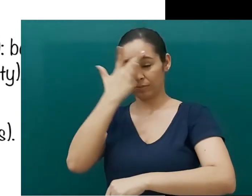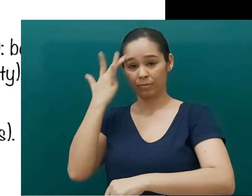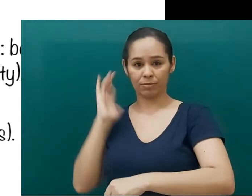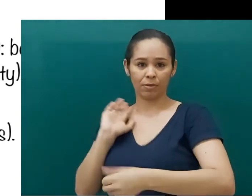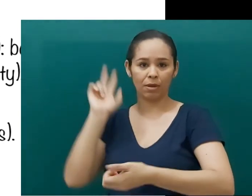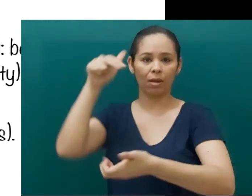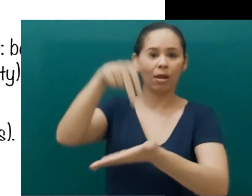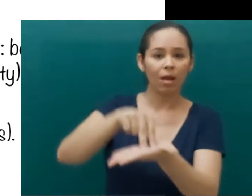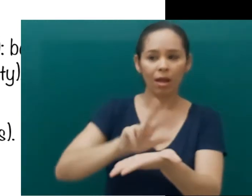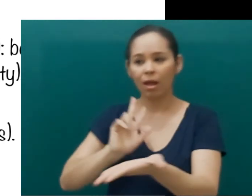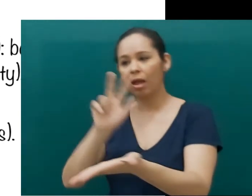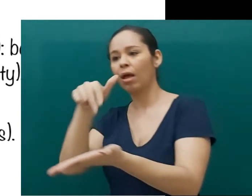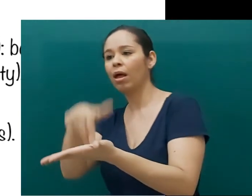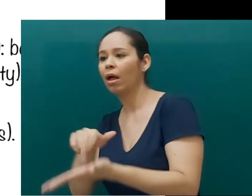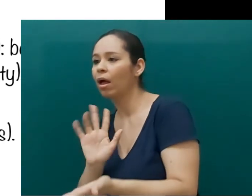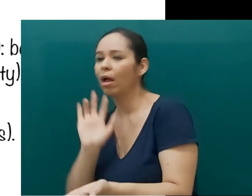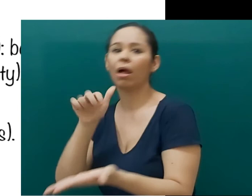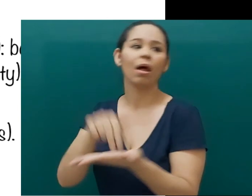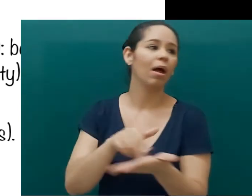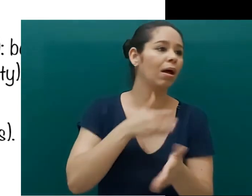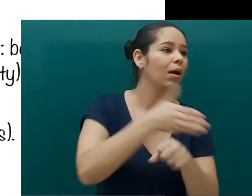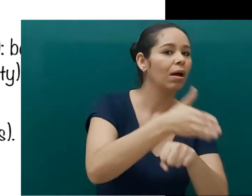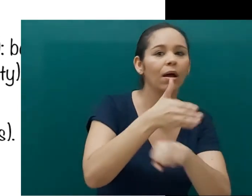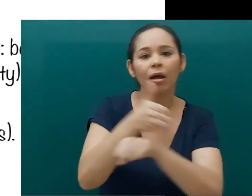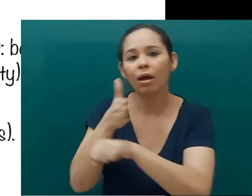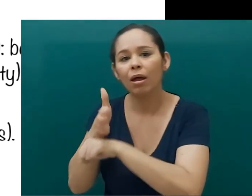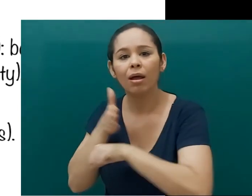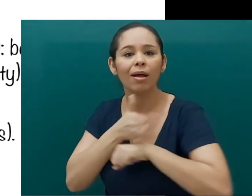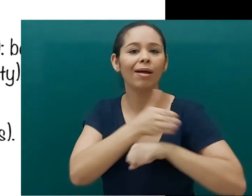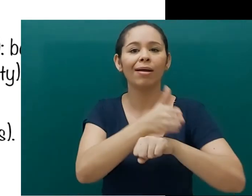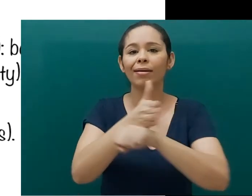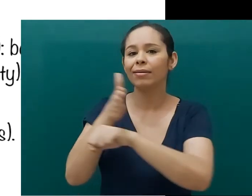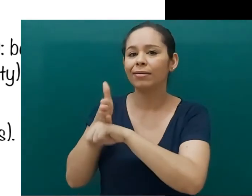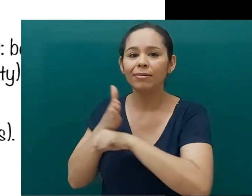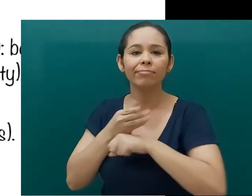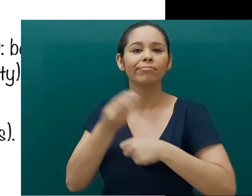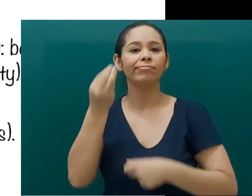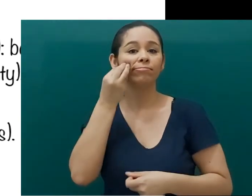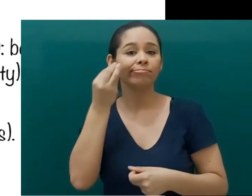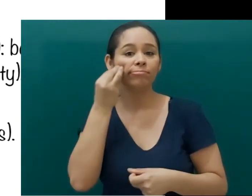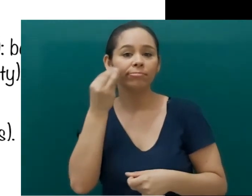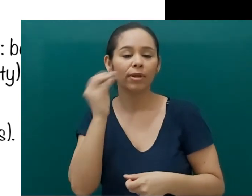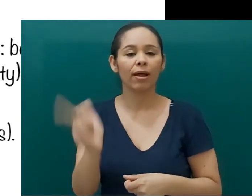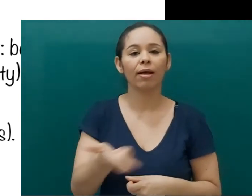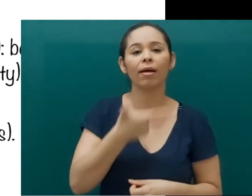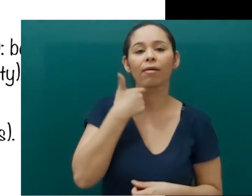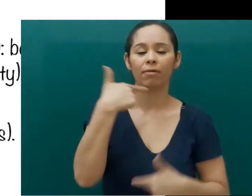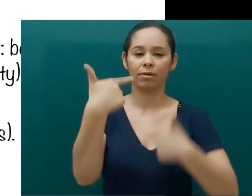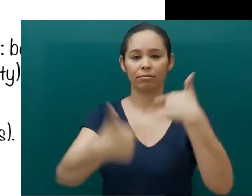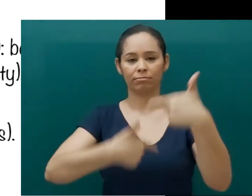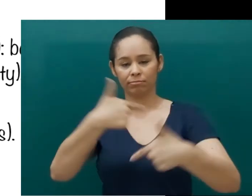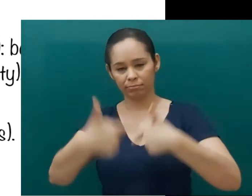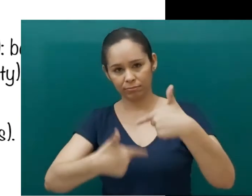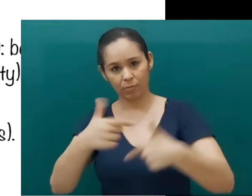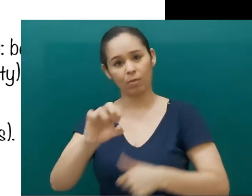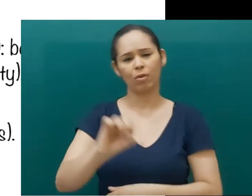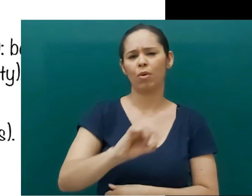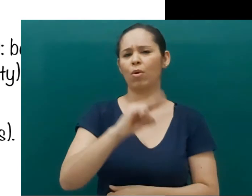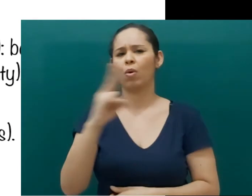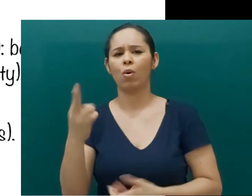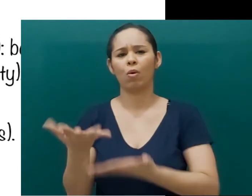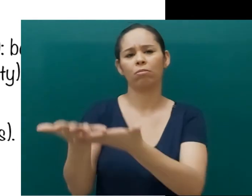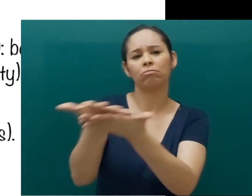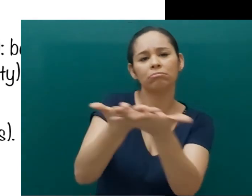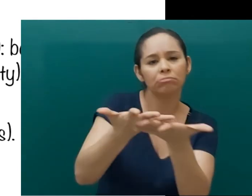que entram no departamento em busca de trabalho ou para trabalhar